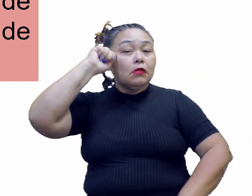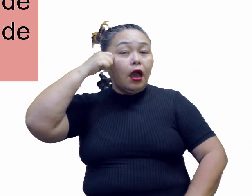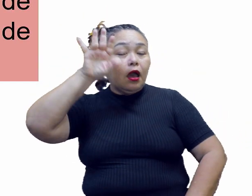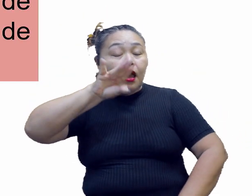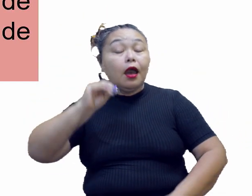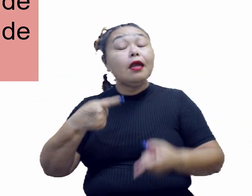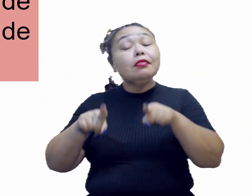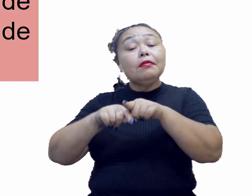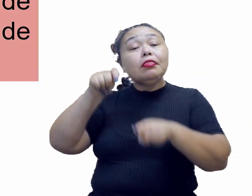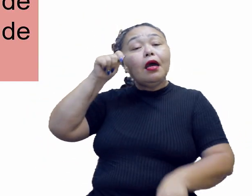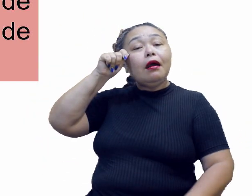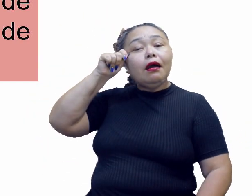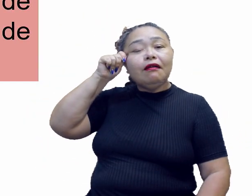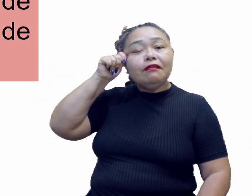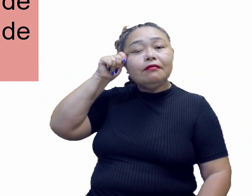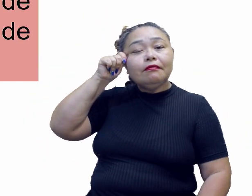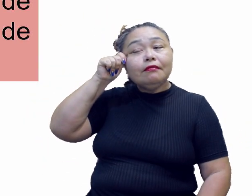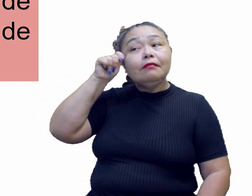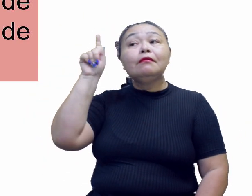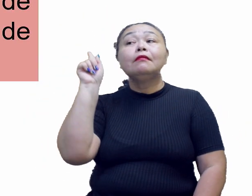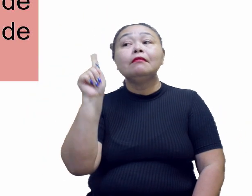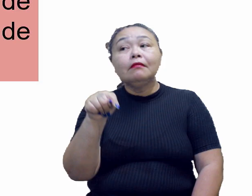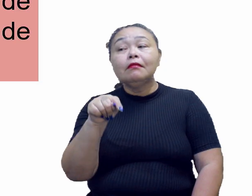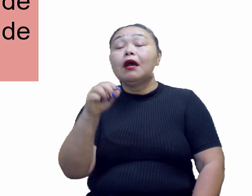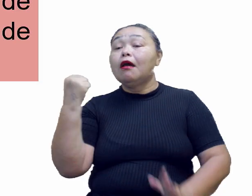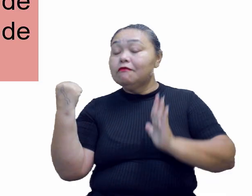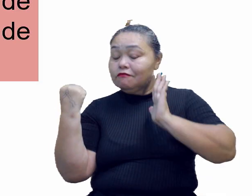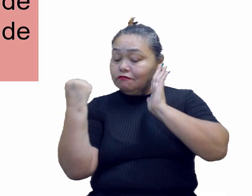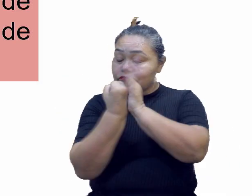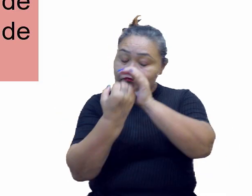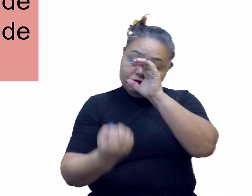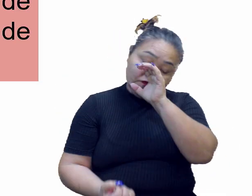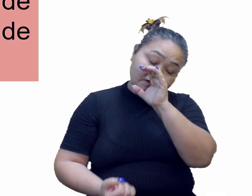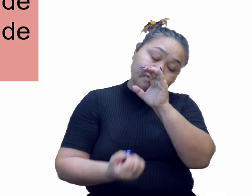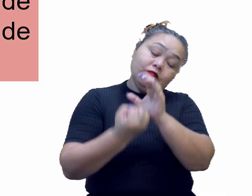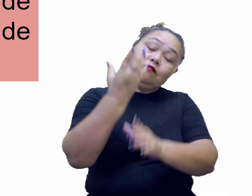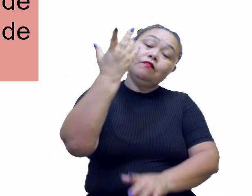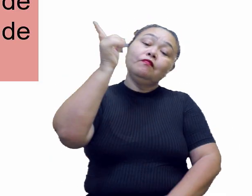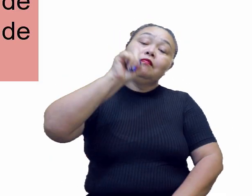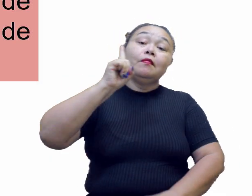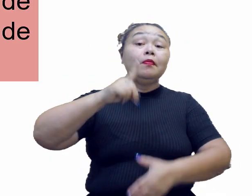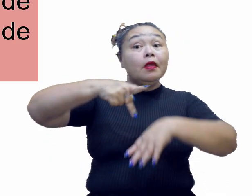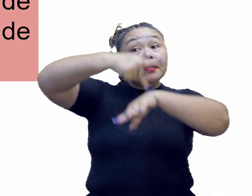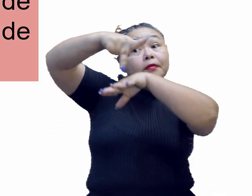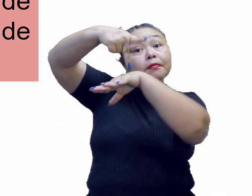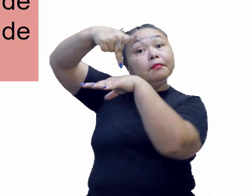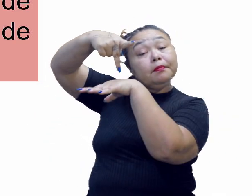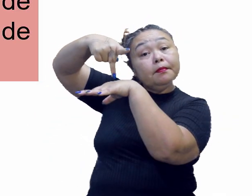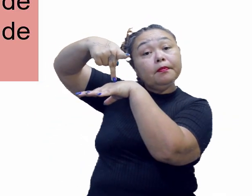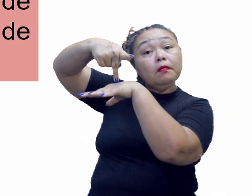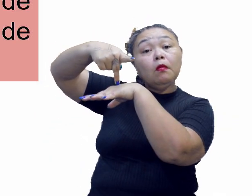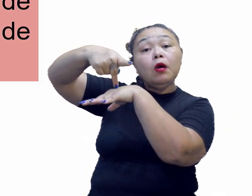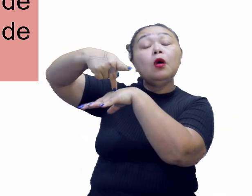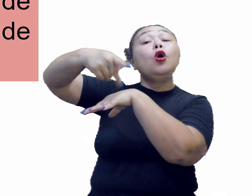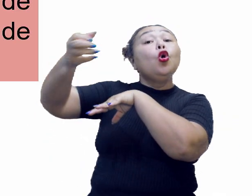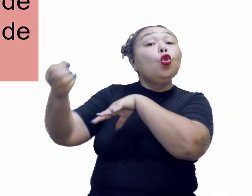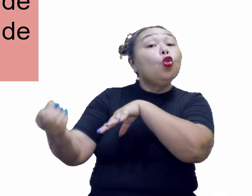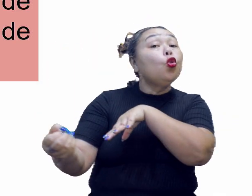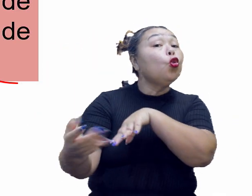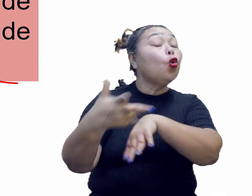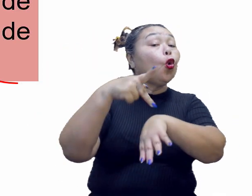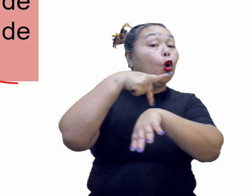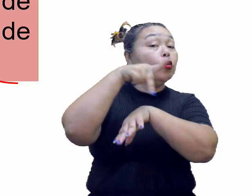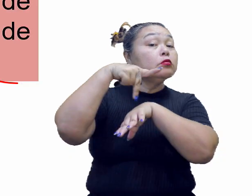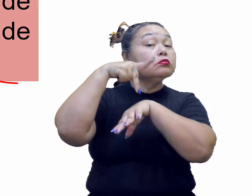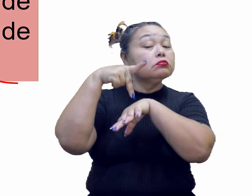quanto na Ásia. E vai marcar o surgimento de países, de novos países